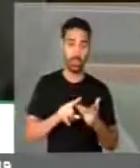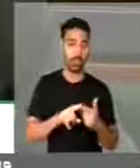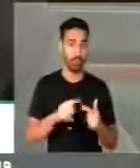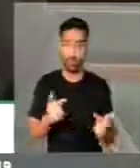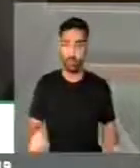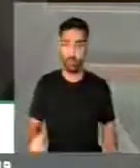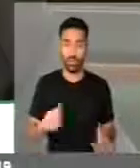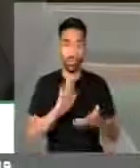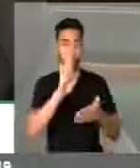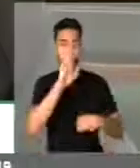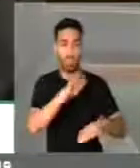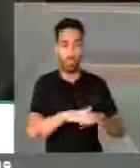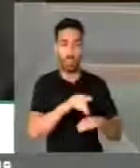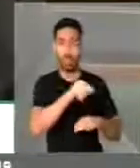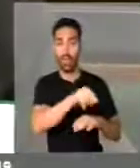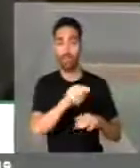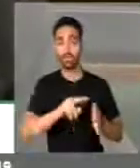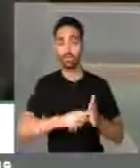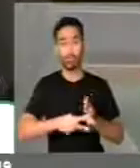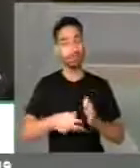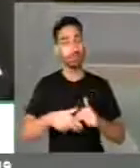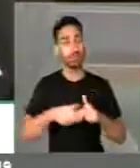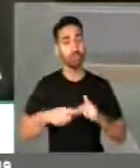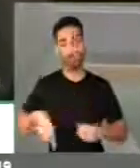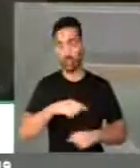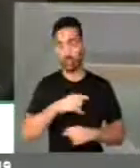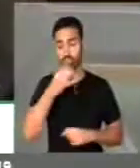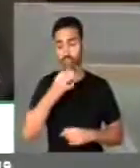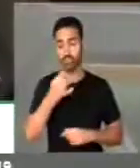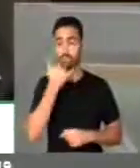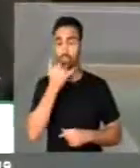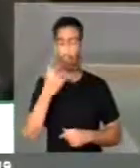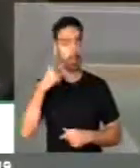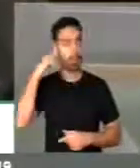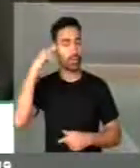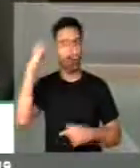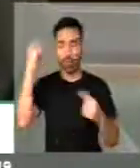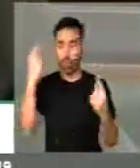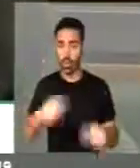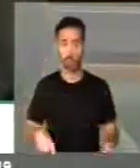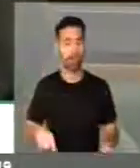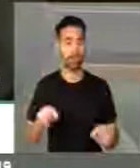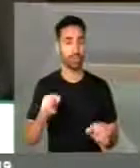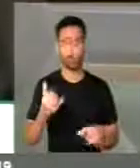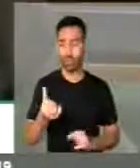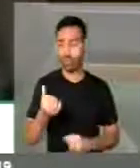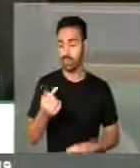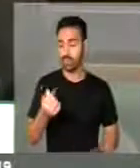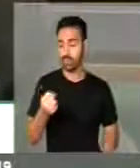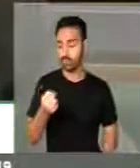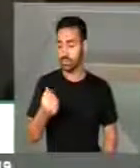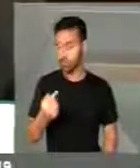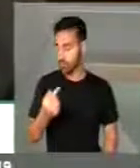é expressado nesse voto a nossa posição contrária ao